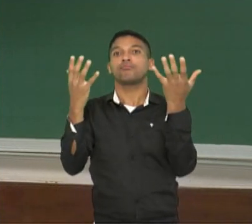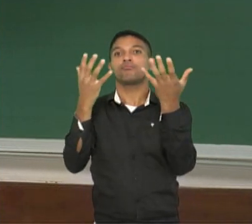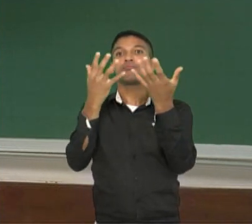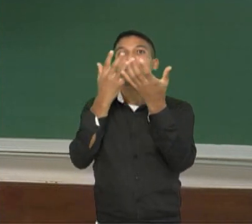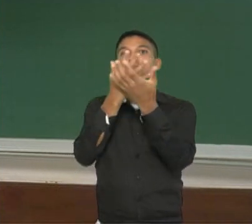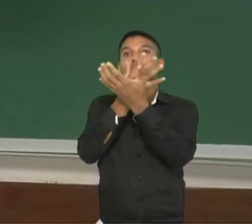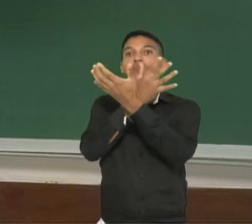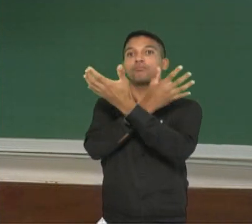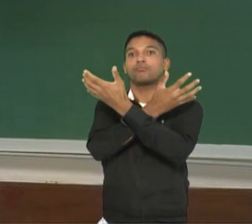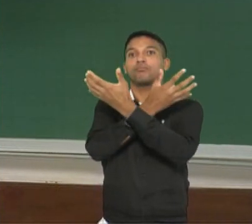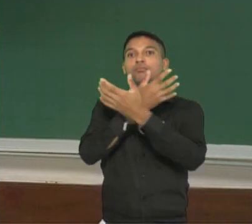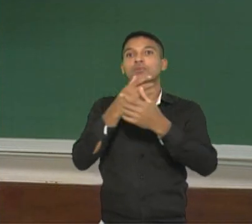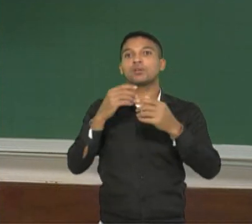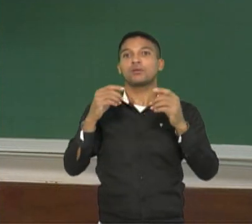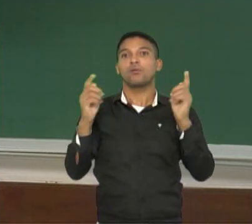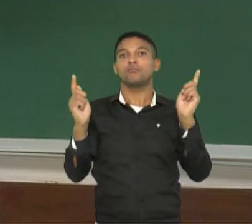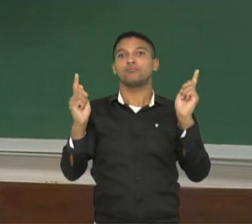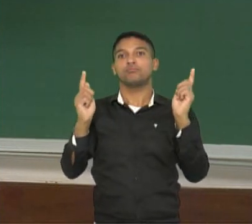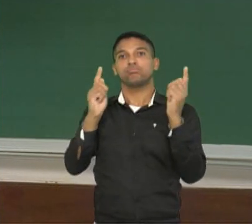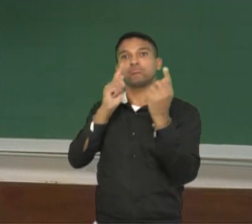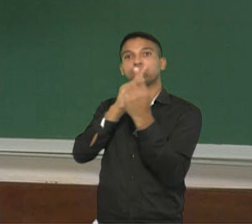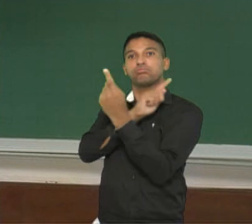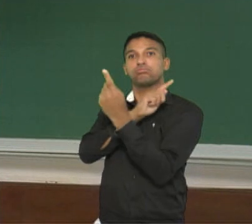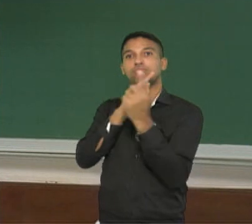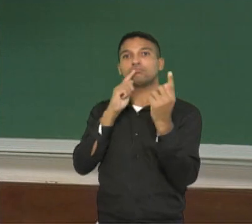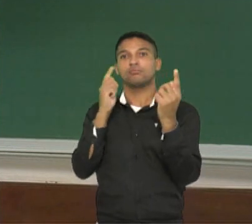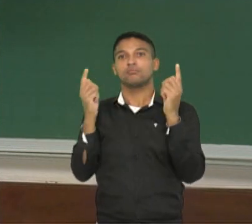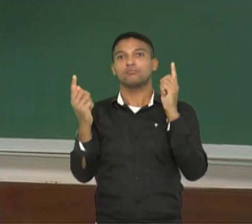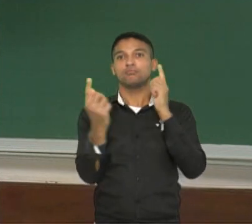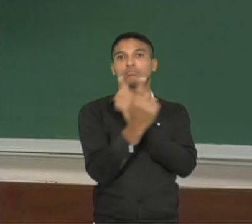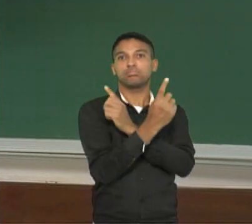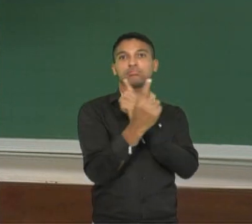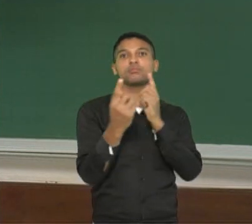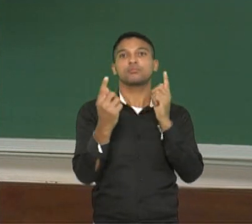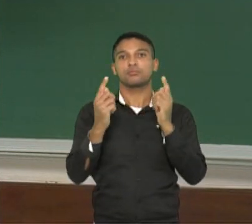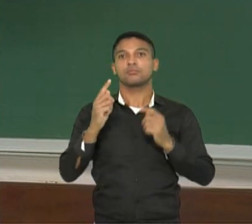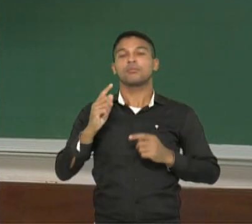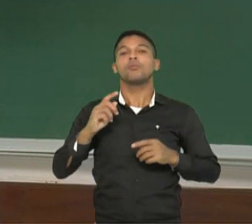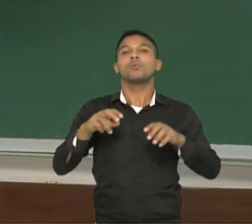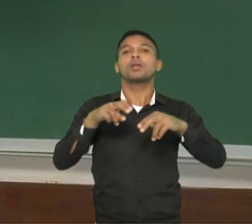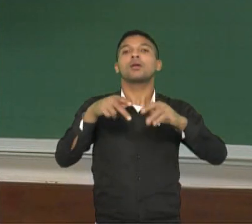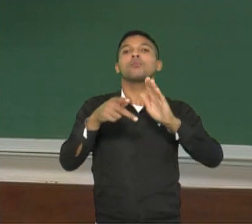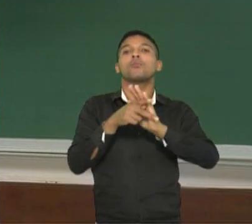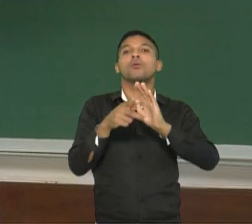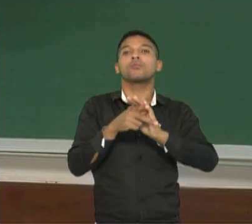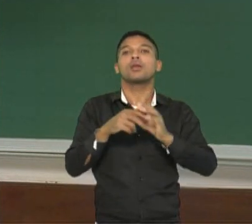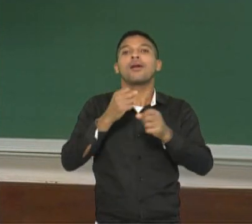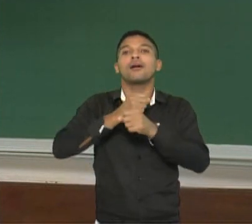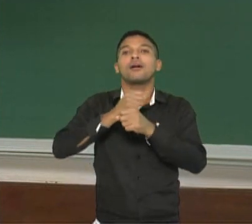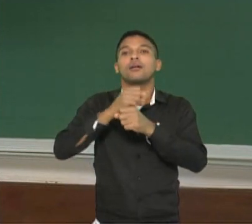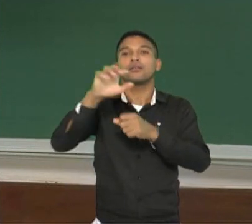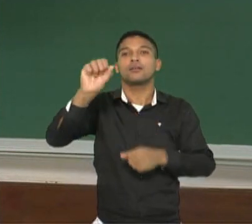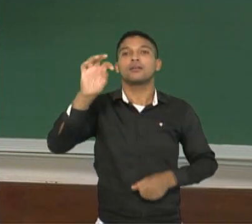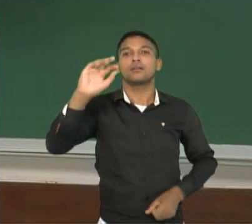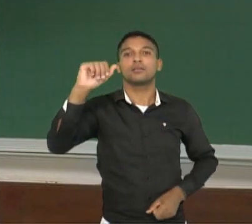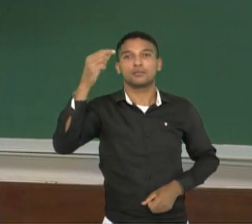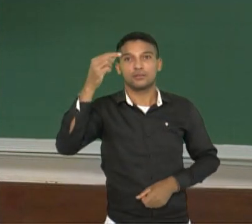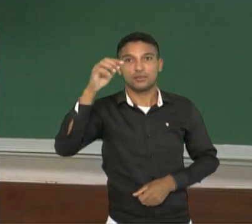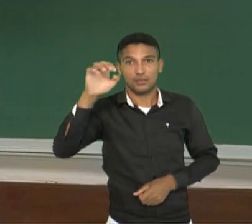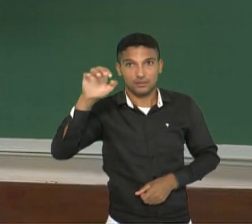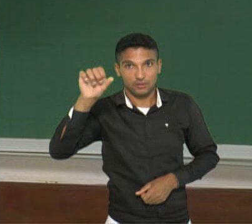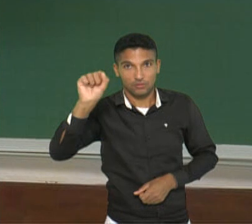transição entre as temperaturas frias e as temperaturas quentes. Então nós temos as estações do ano ocorrendo